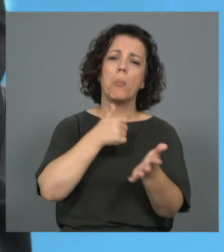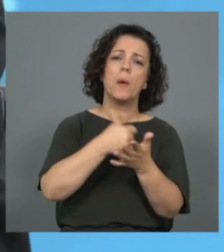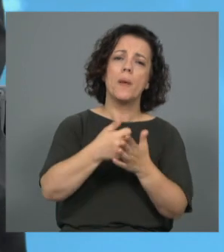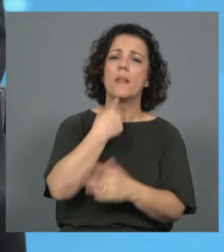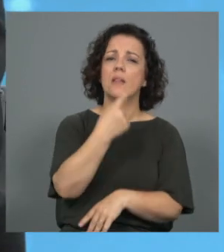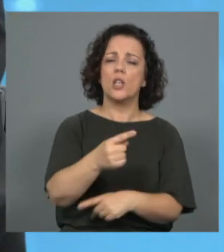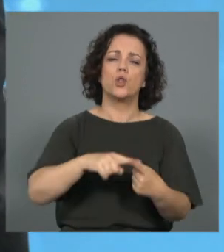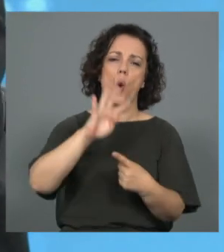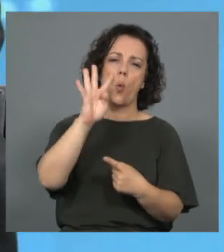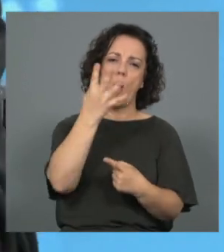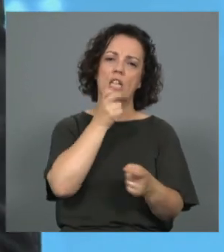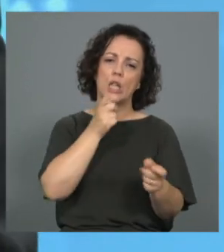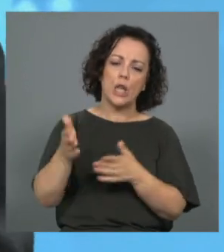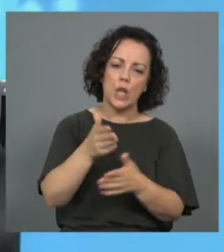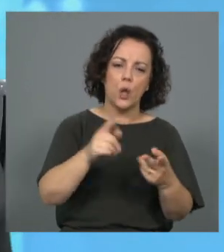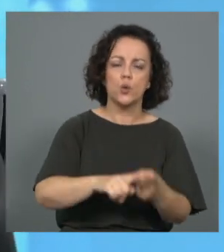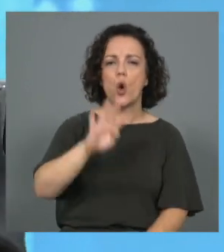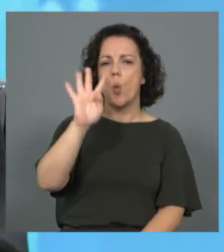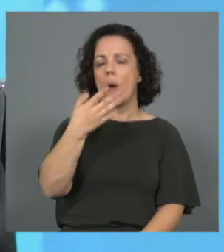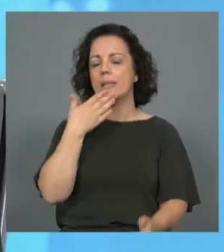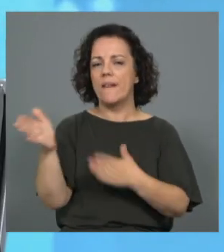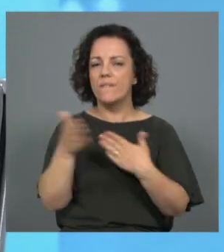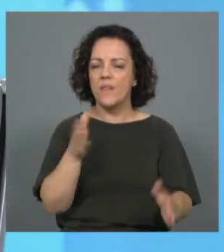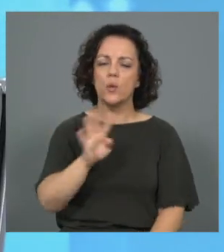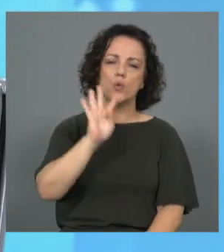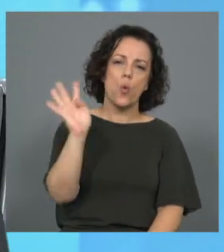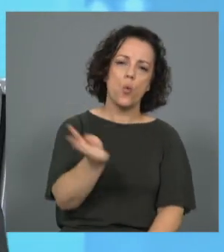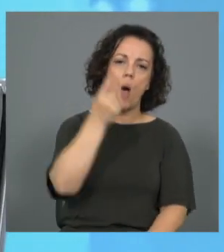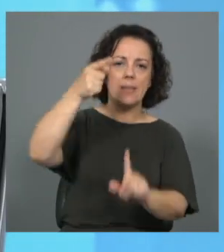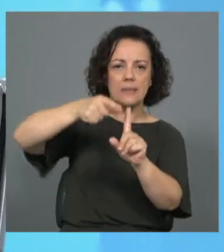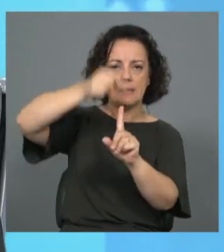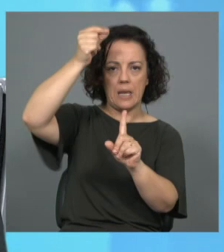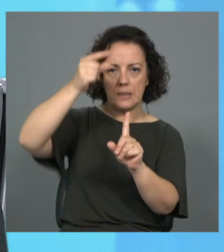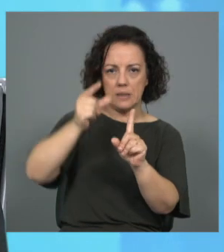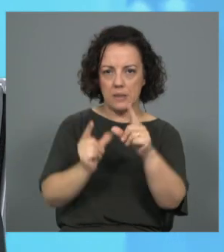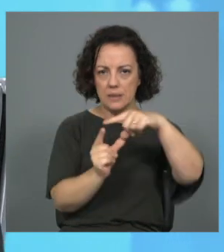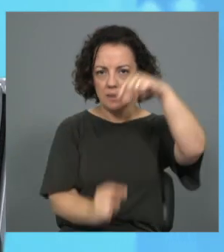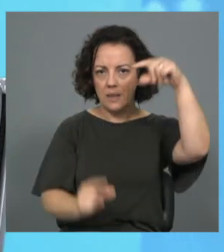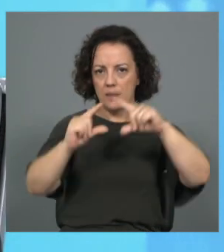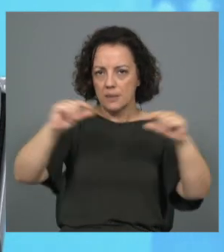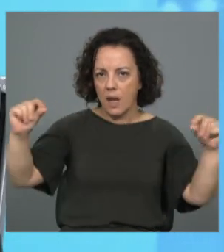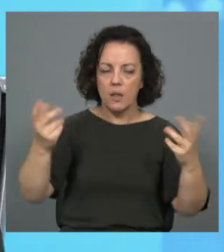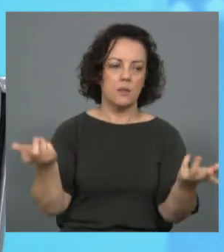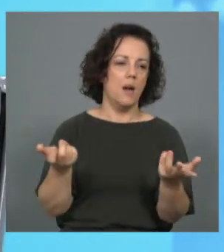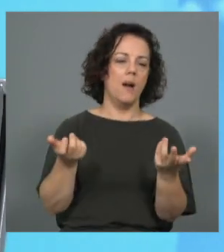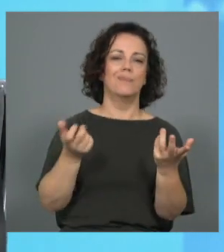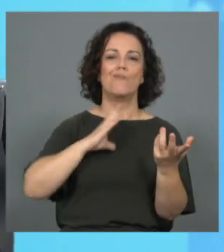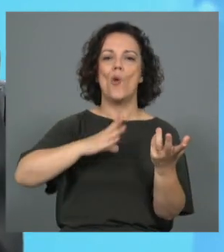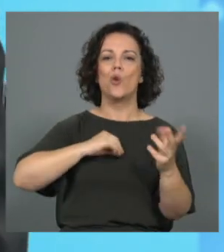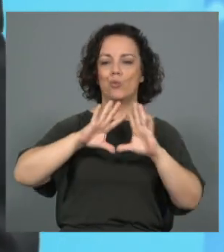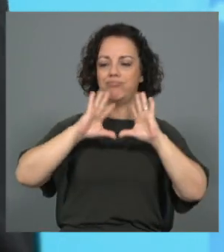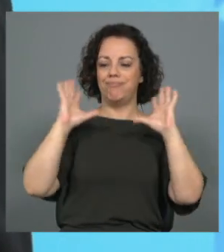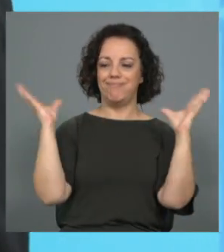ventos, 4 pontos cardeais e aqui estes 4 lados do mundo. Ou